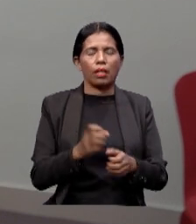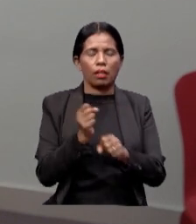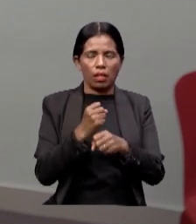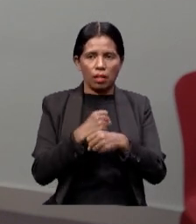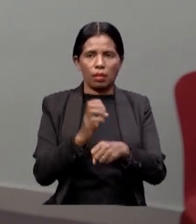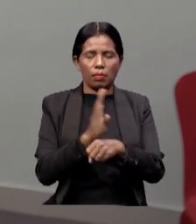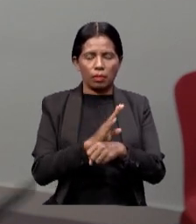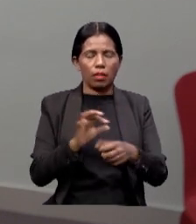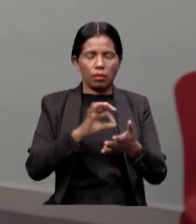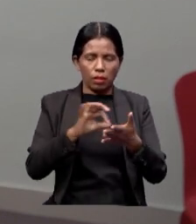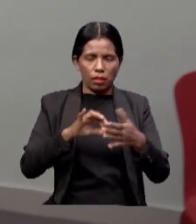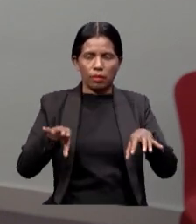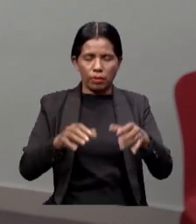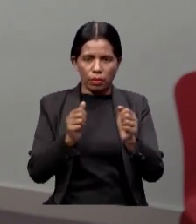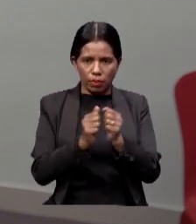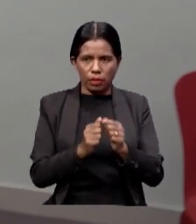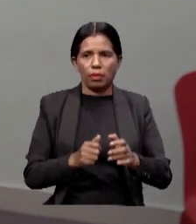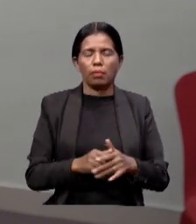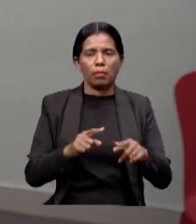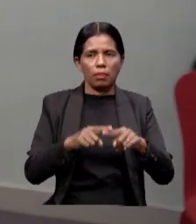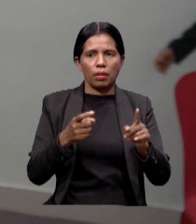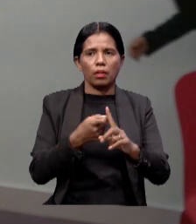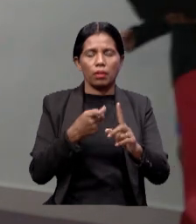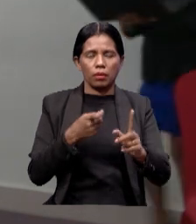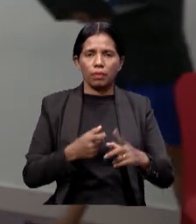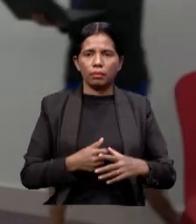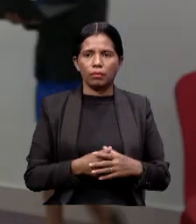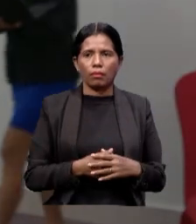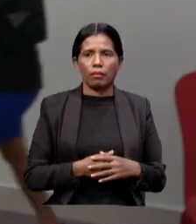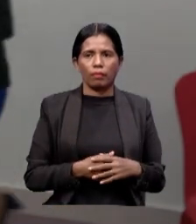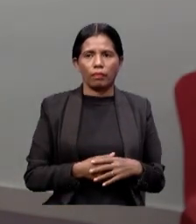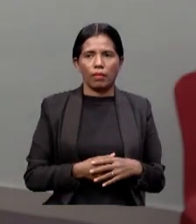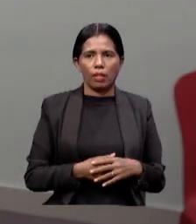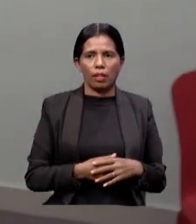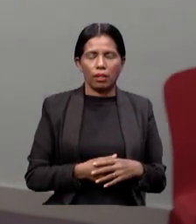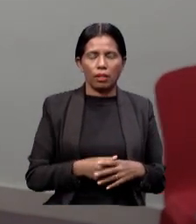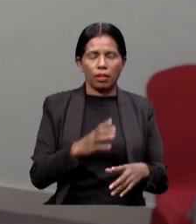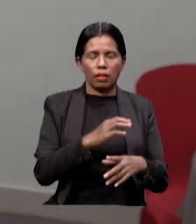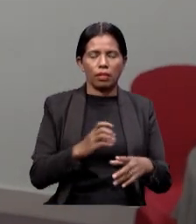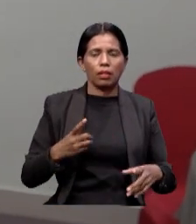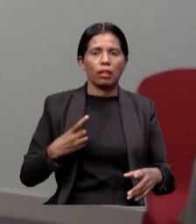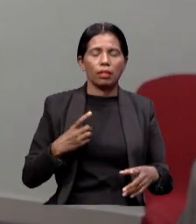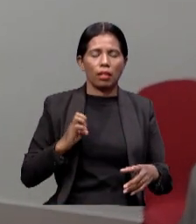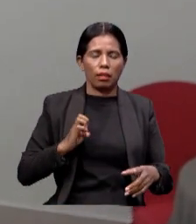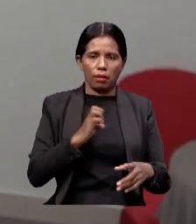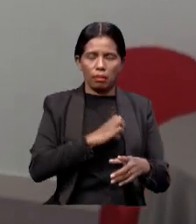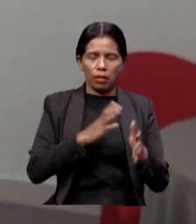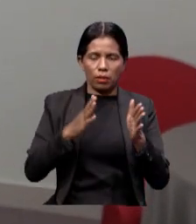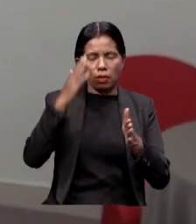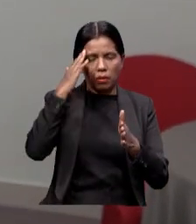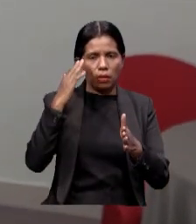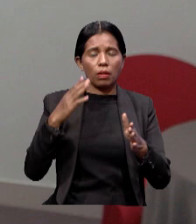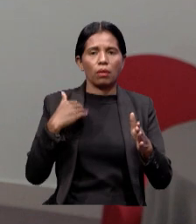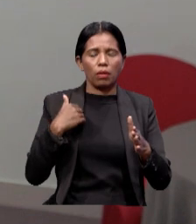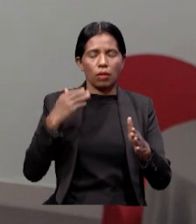atua assim é meu mas bem Rússia ansa da coi embaixador deputi embaixador bem Japão